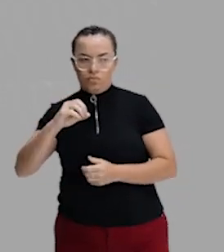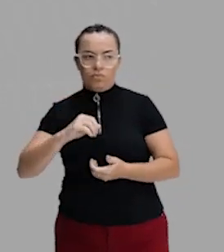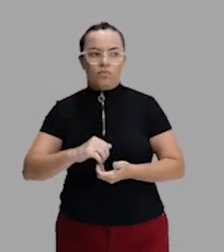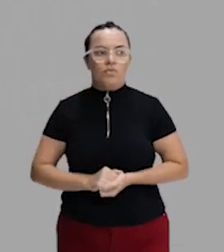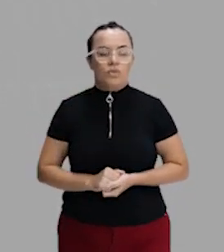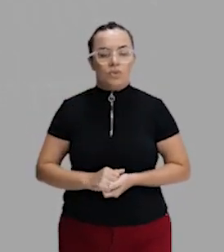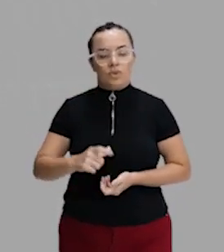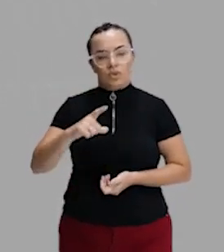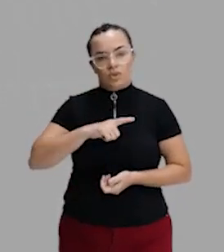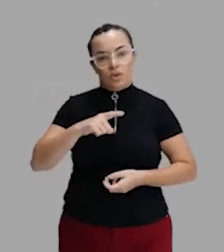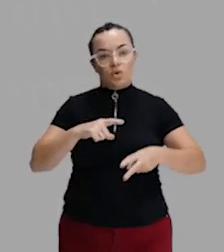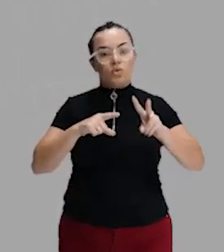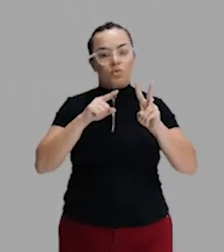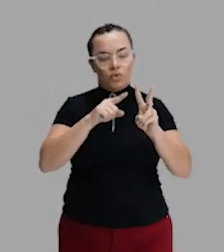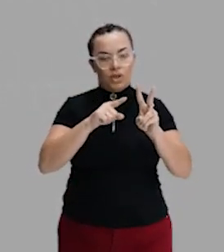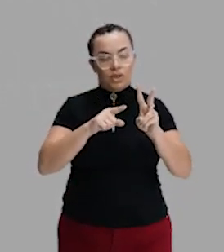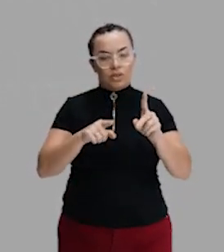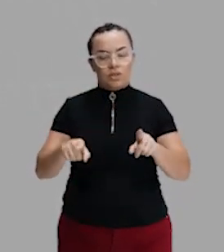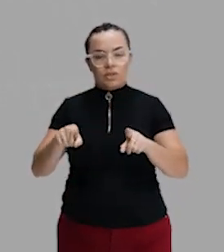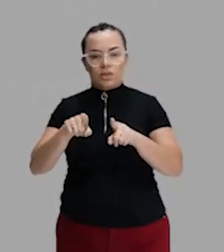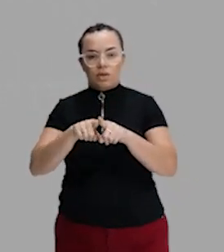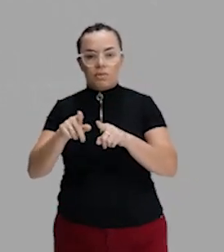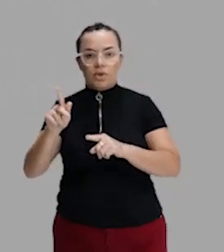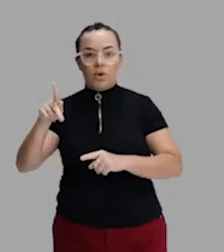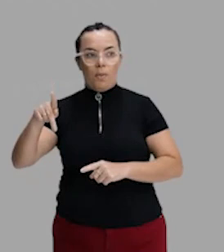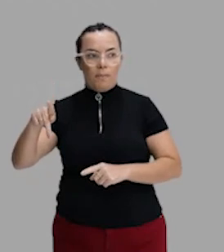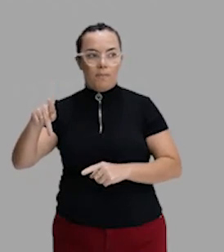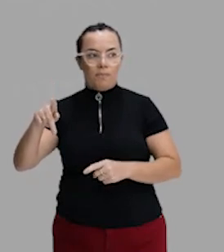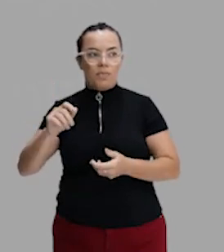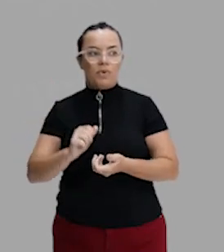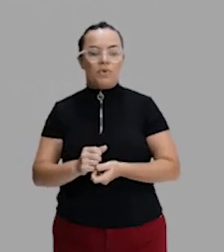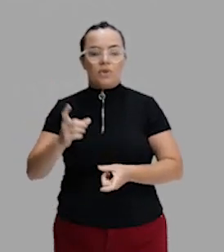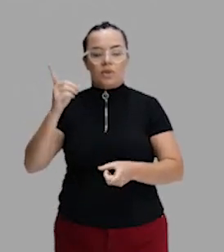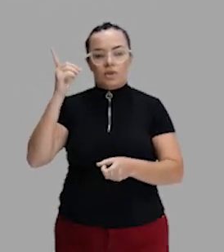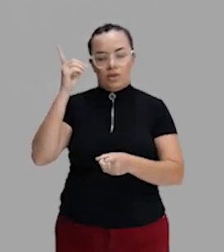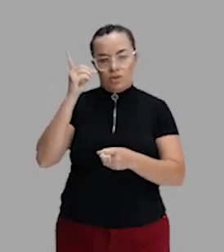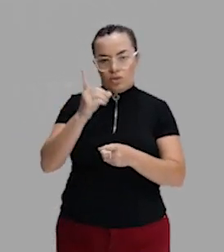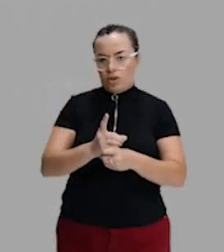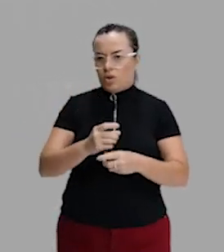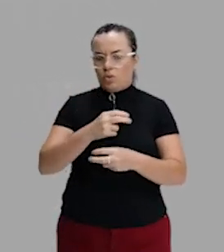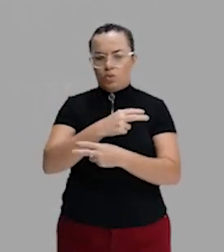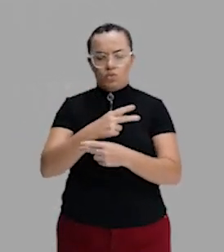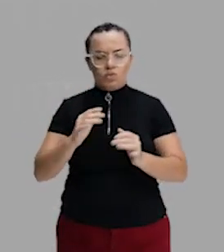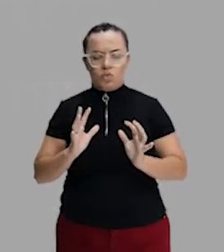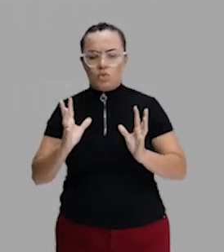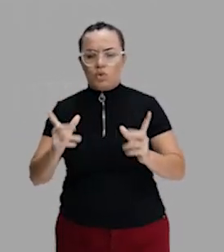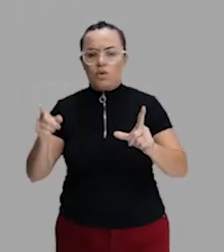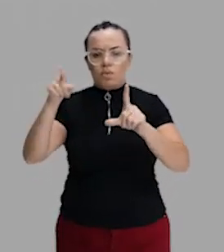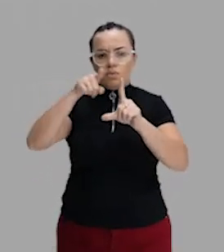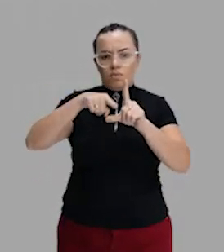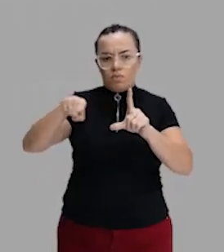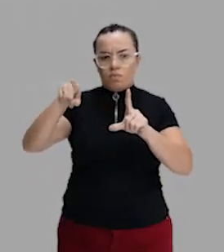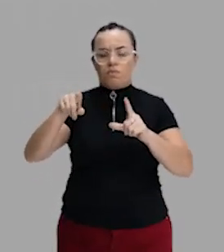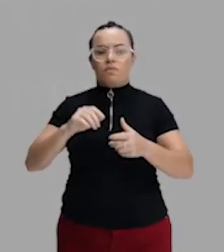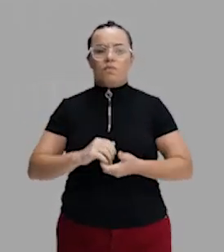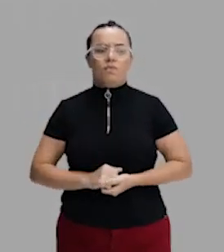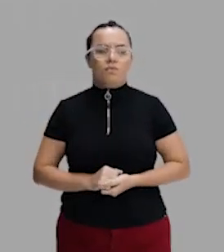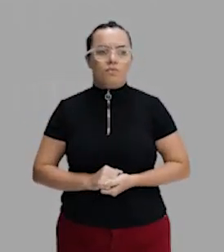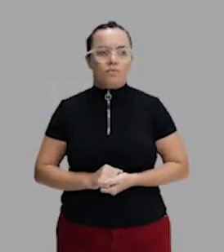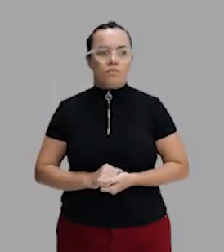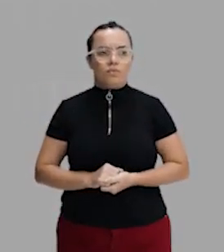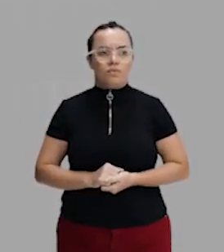o parâmetro, você consegue encontrar os outros elementos. Tá? Então, você tem um vértice, está bem aqui, ó.